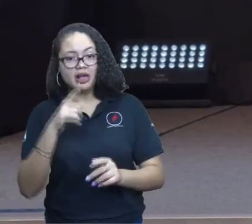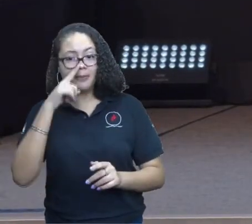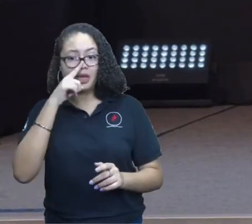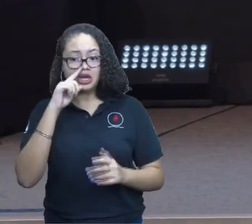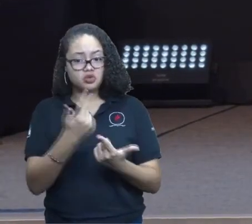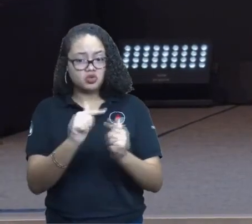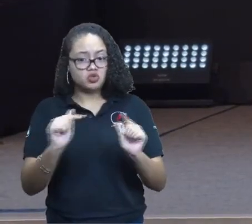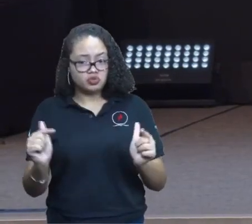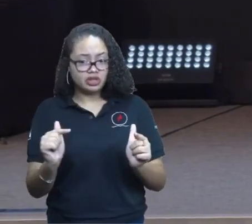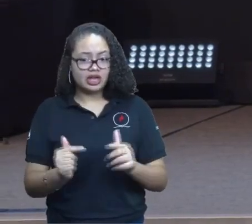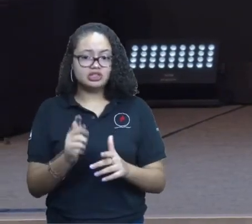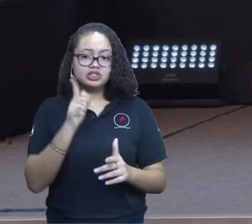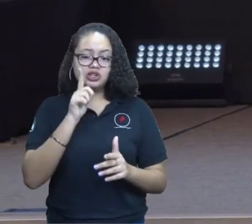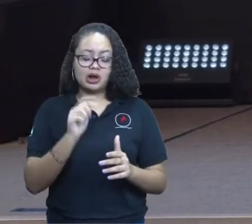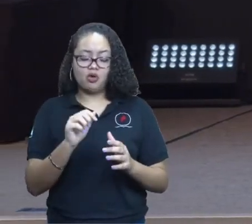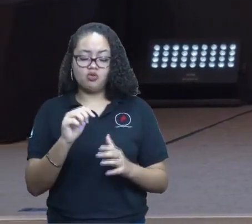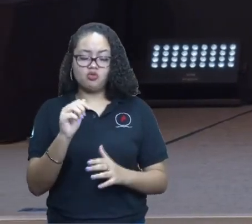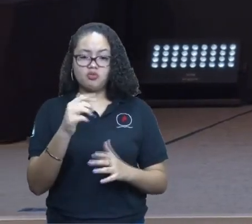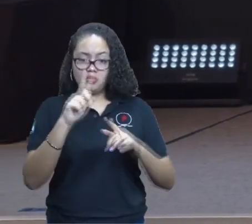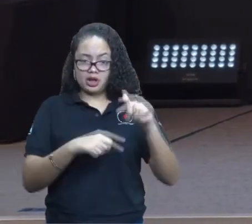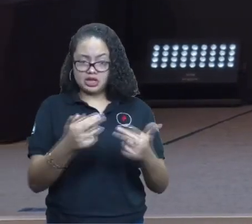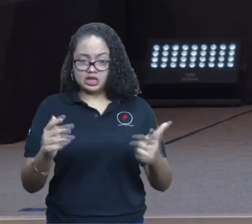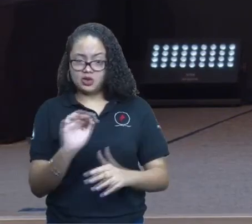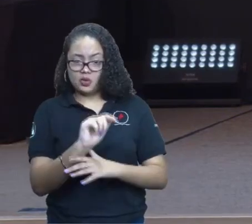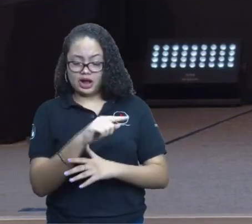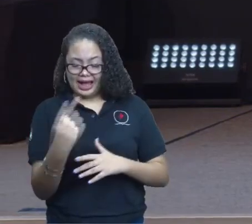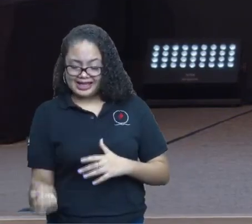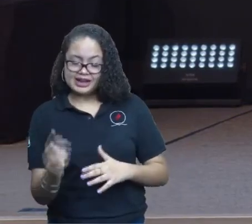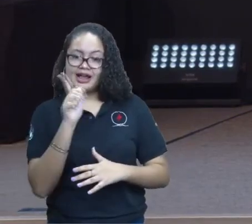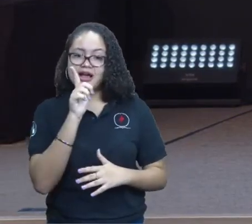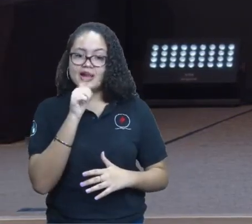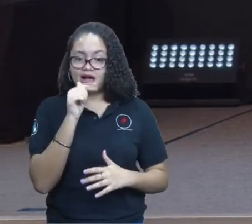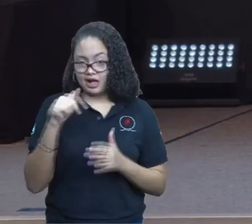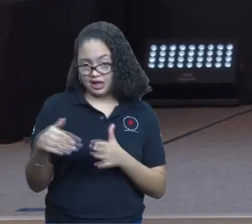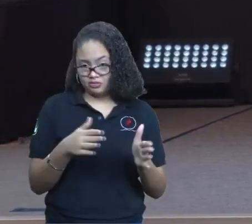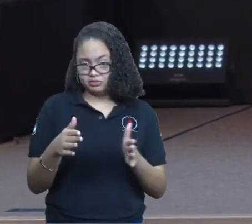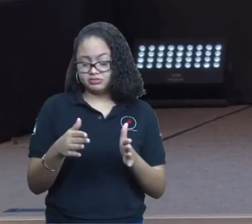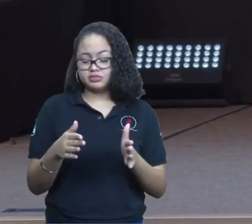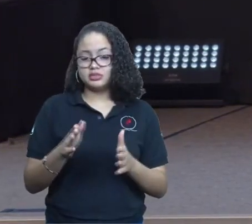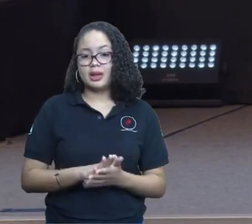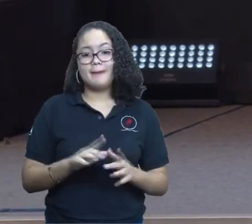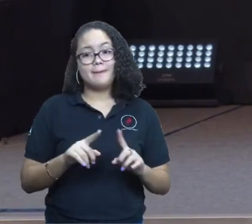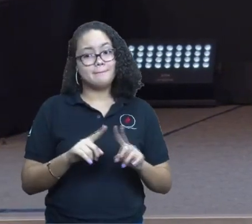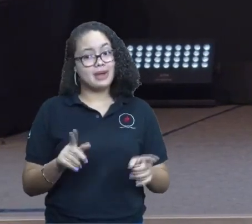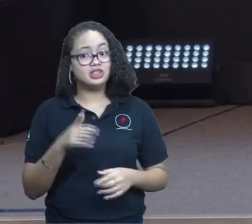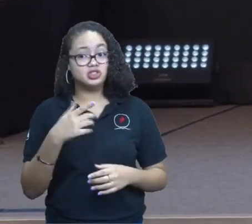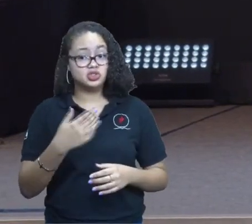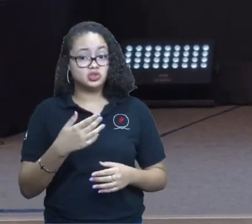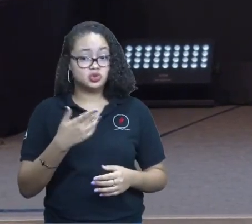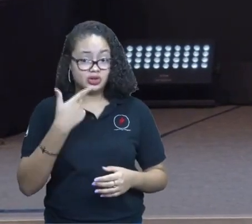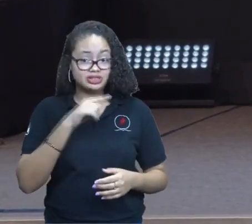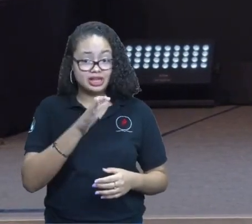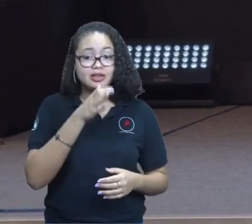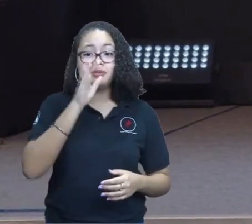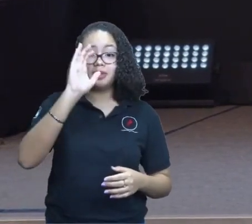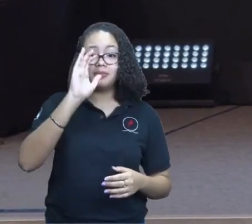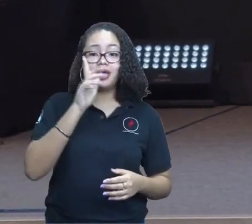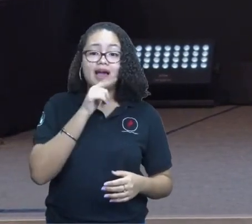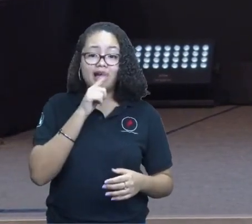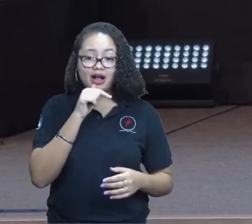da água alguém tá acompanhando sim ou não agora consegue beber água do rio com facilidade